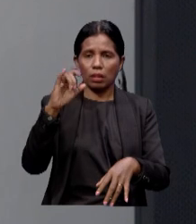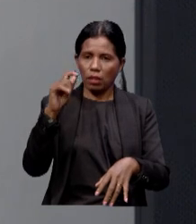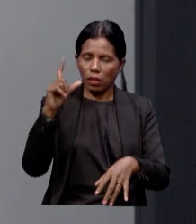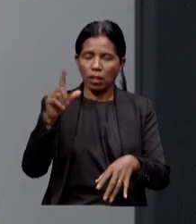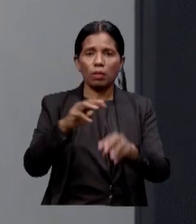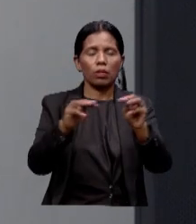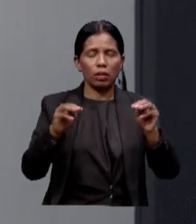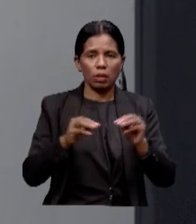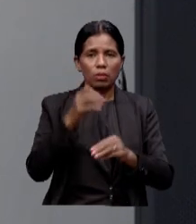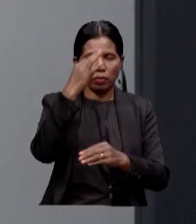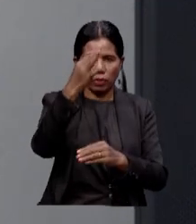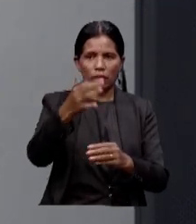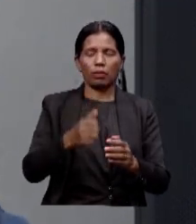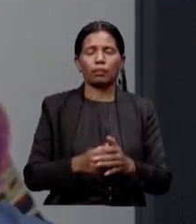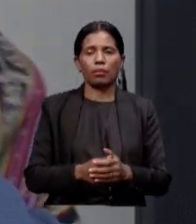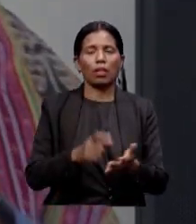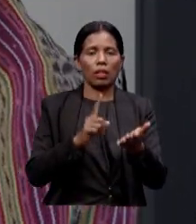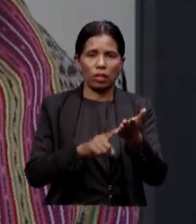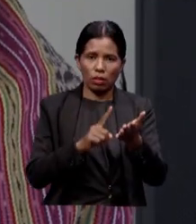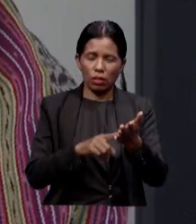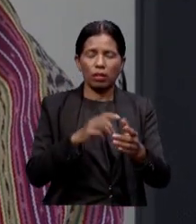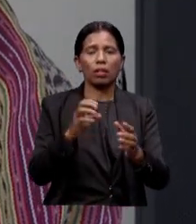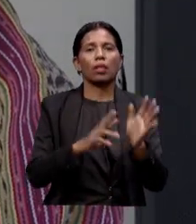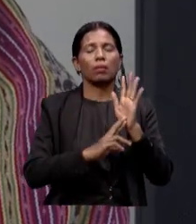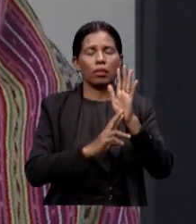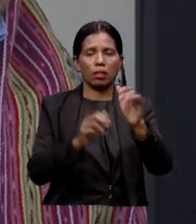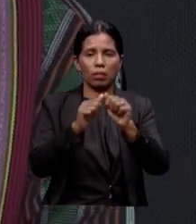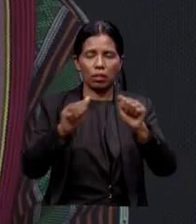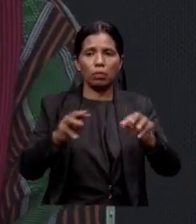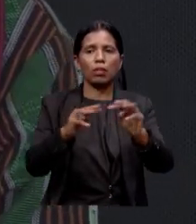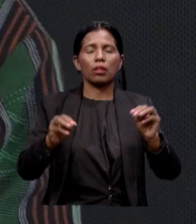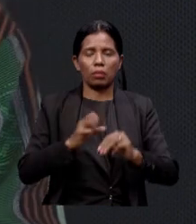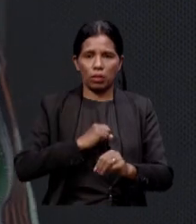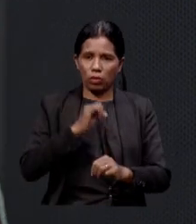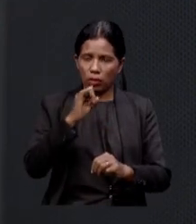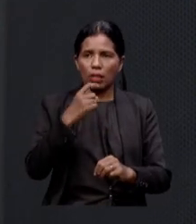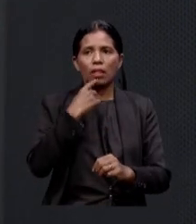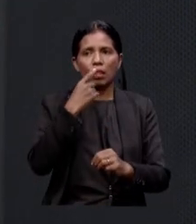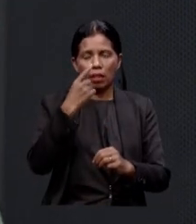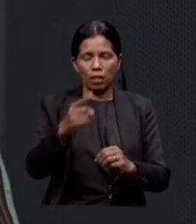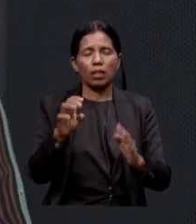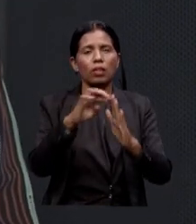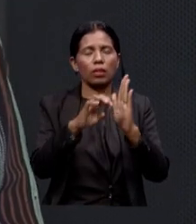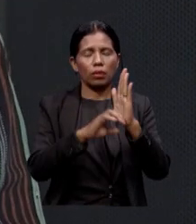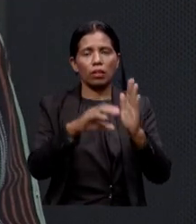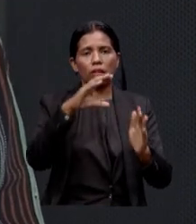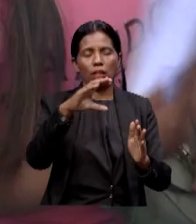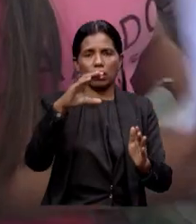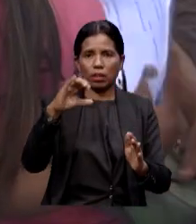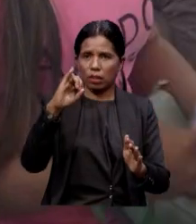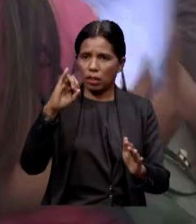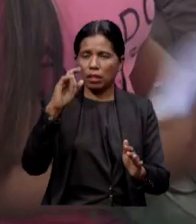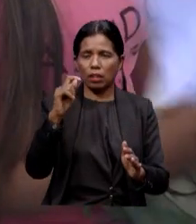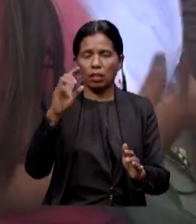ia futurum. Ia ni diskursu representante administrador municipio Covalima hateten estrutura CCITL municipal